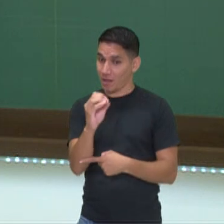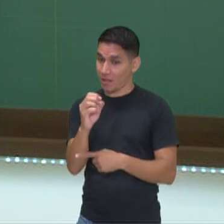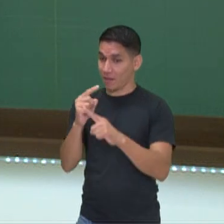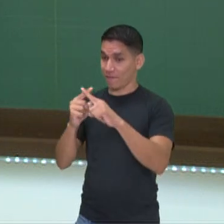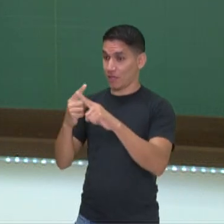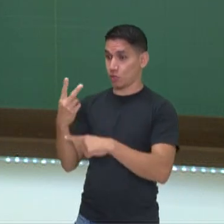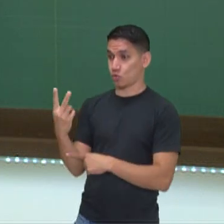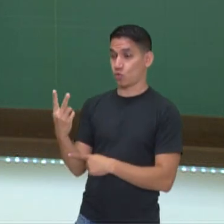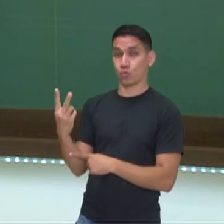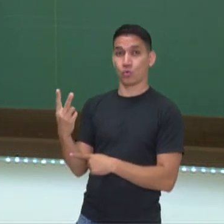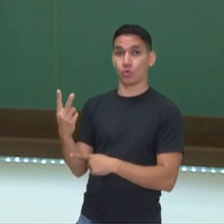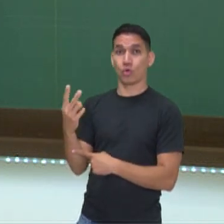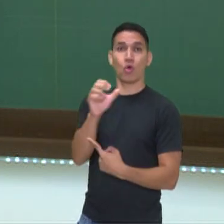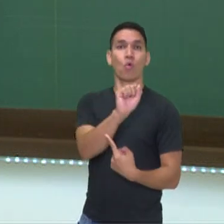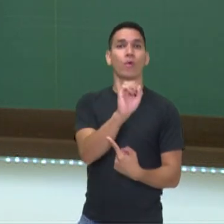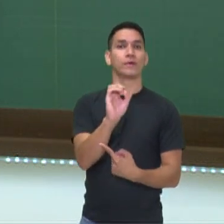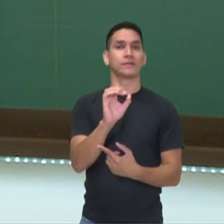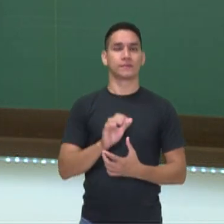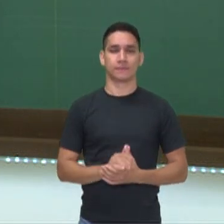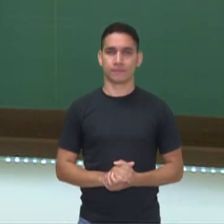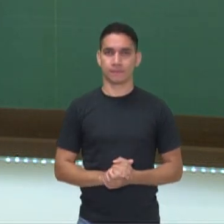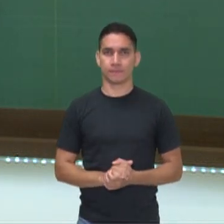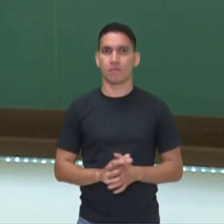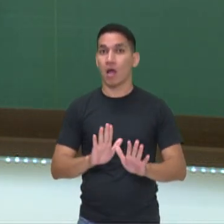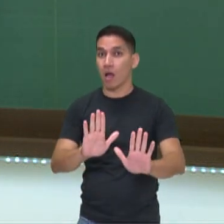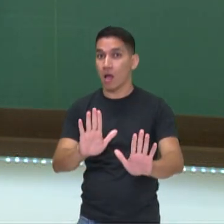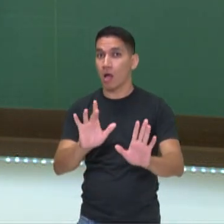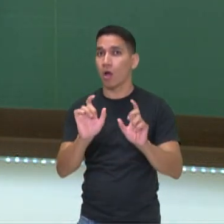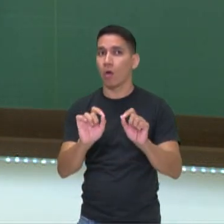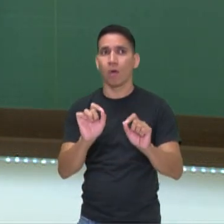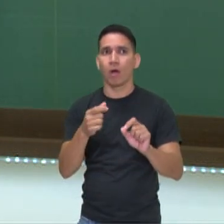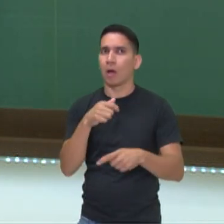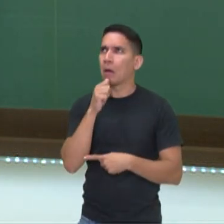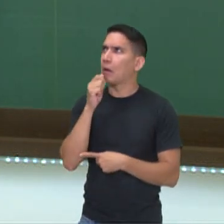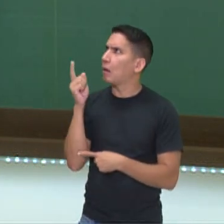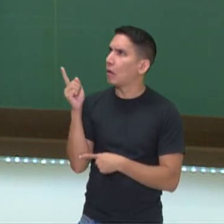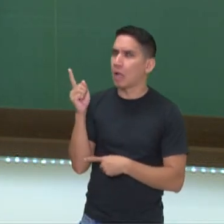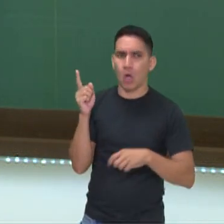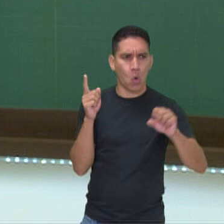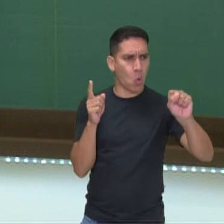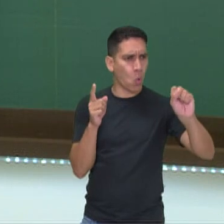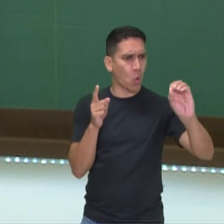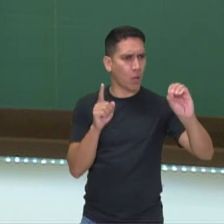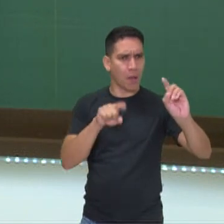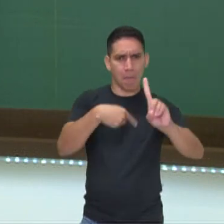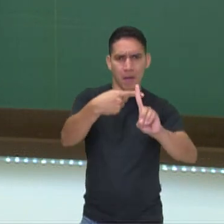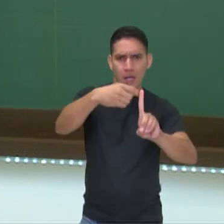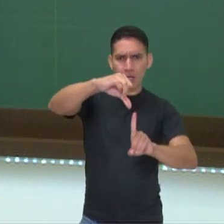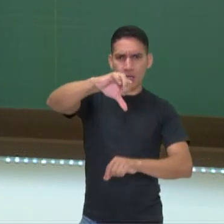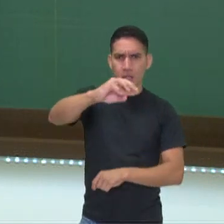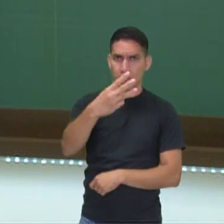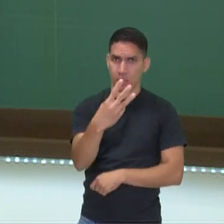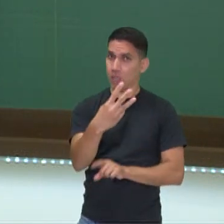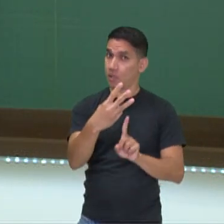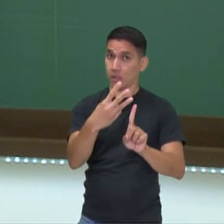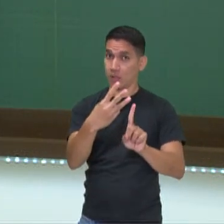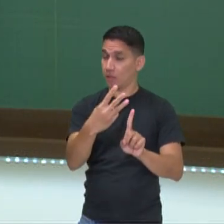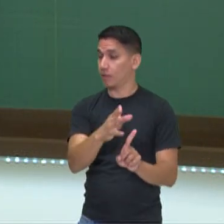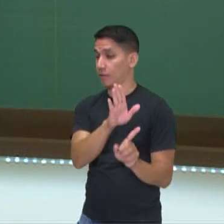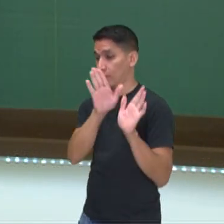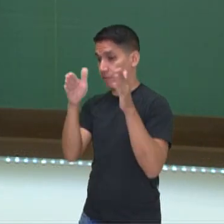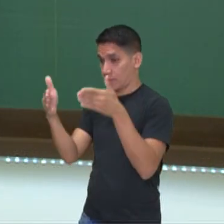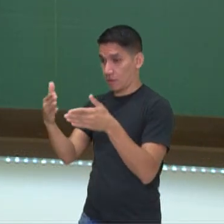2 vai dar 80. Só que eu não resolvi o 80 mais o 93, eu resolvi quem?